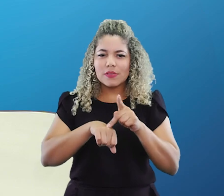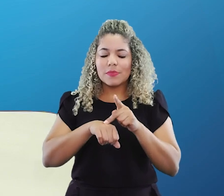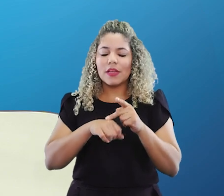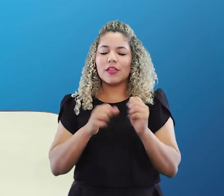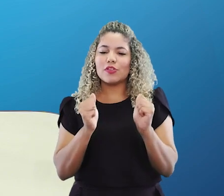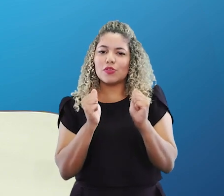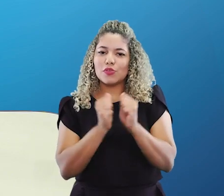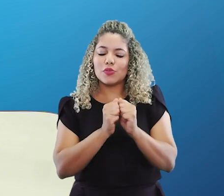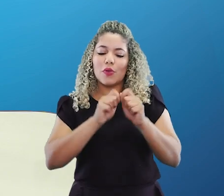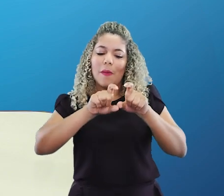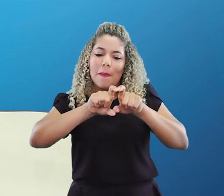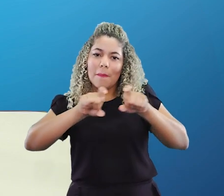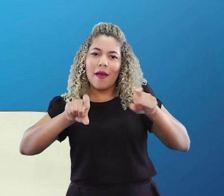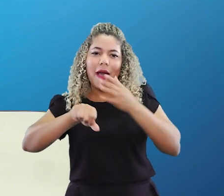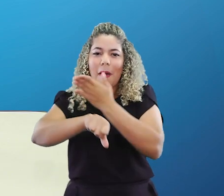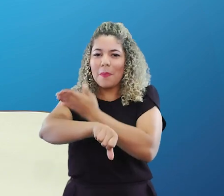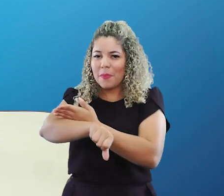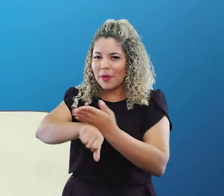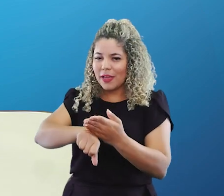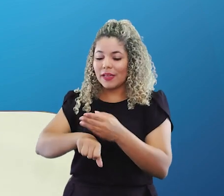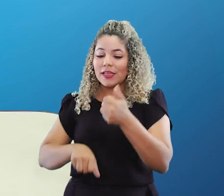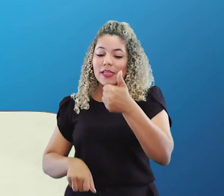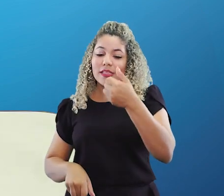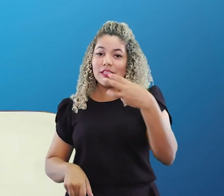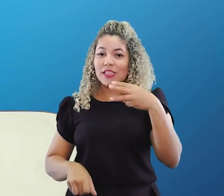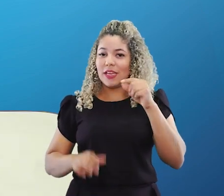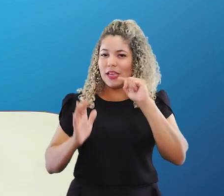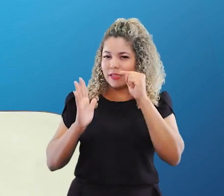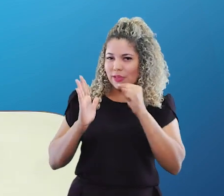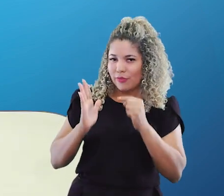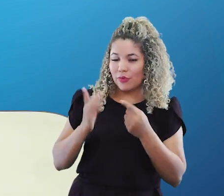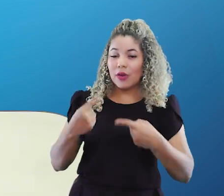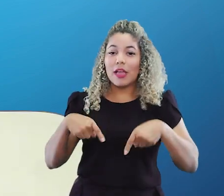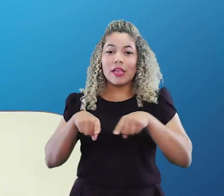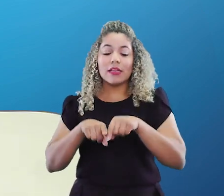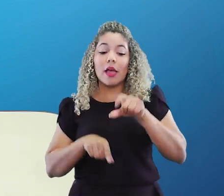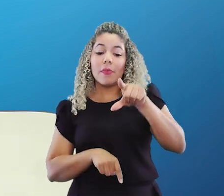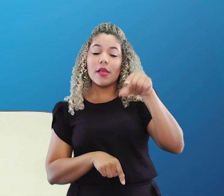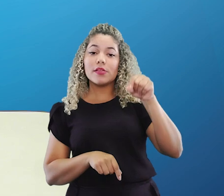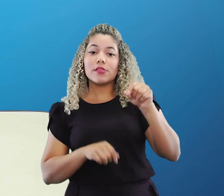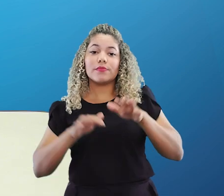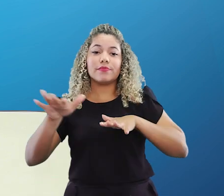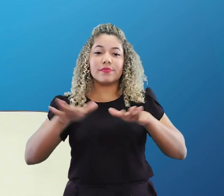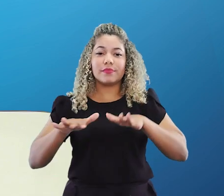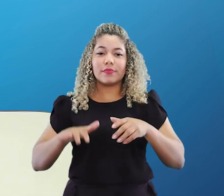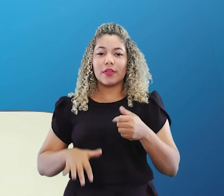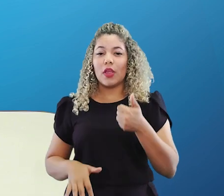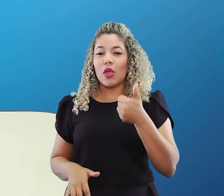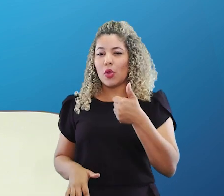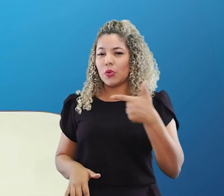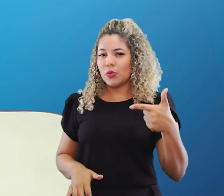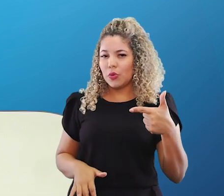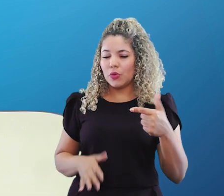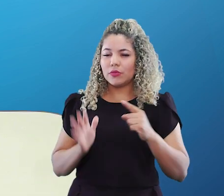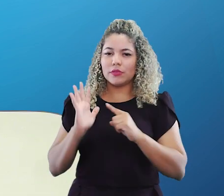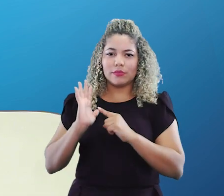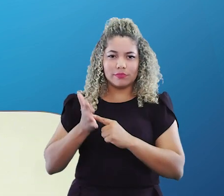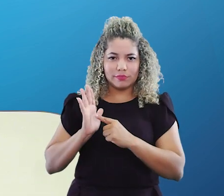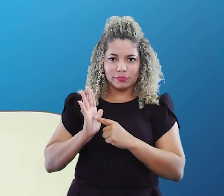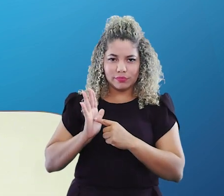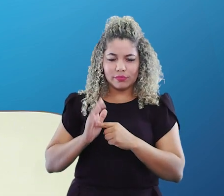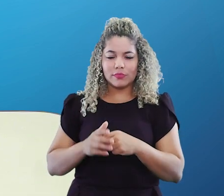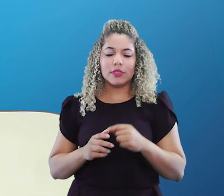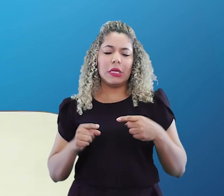barras brancas de 13 furos. E na frente nós temos a opção também de movimentação com duas engrenagens, mas também poderia